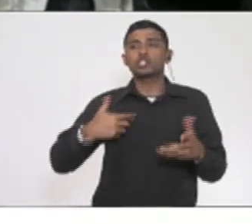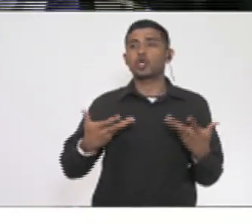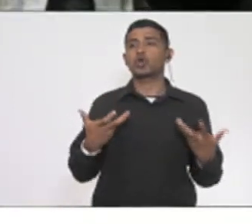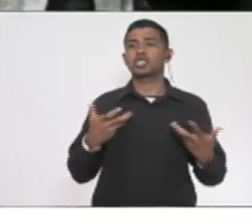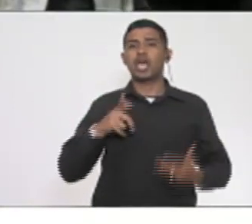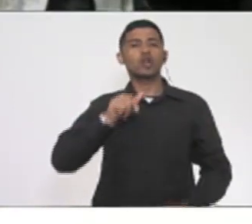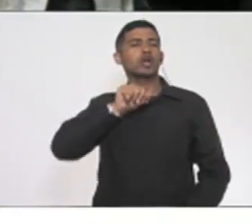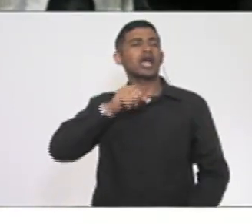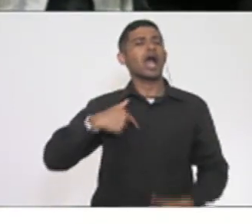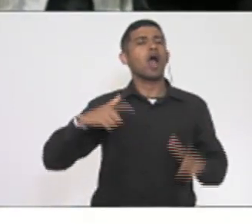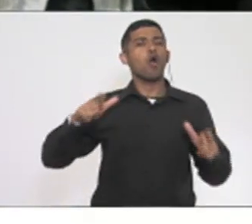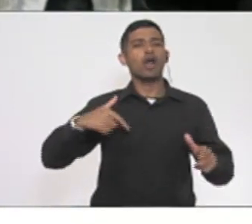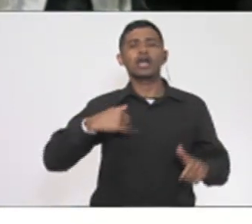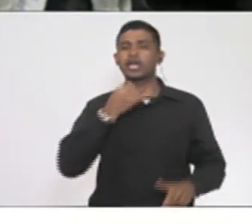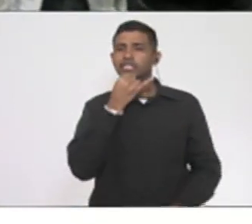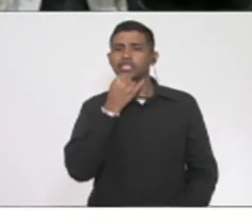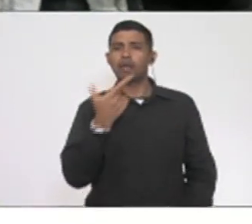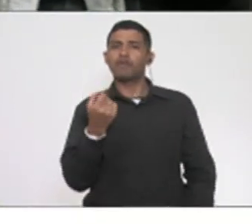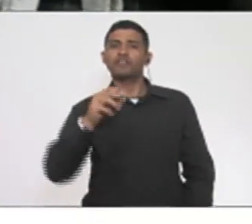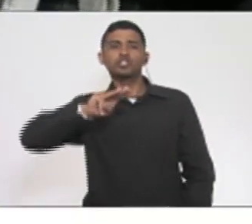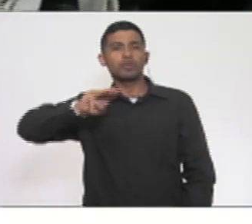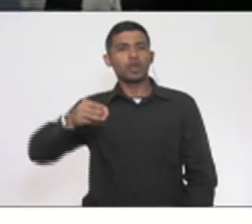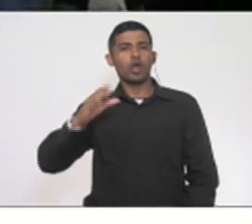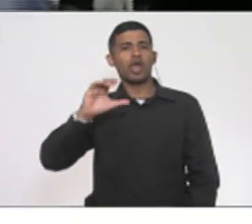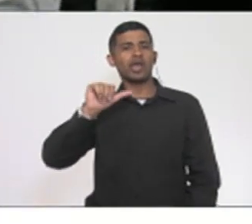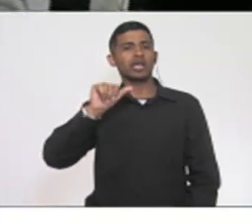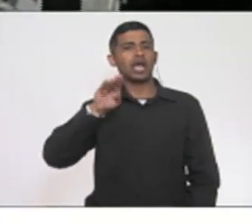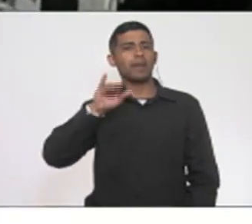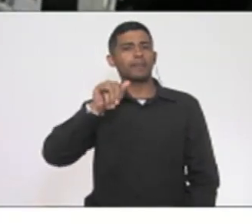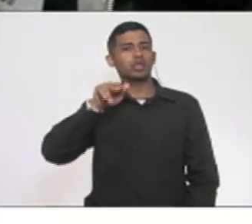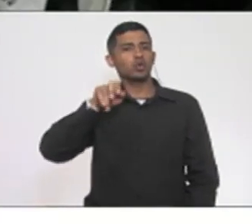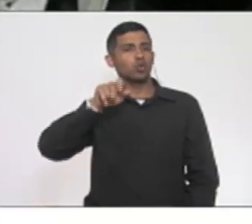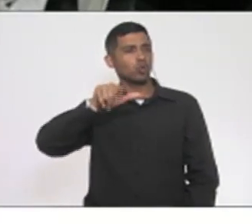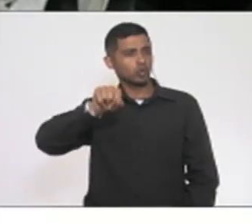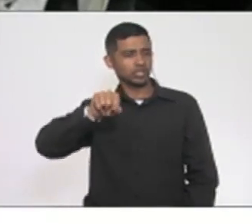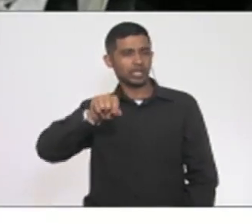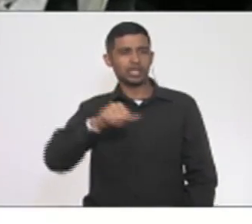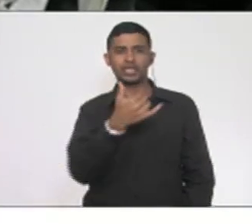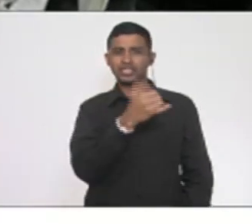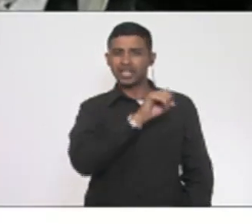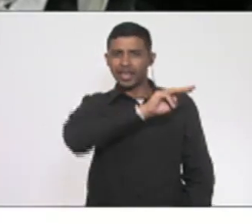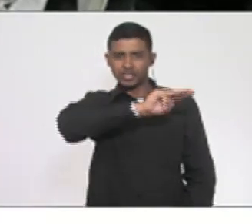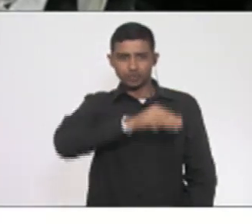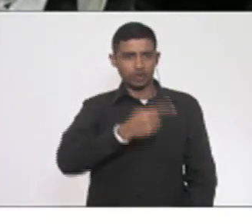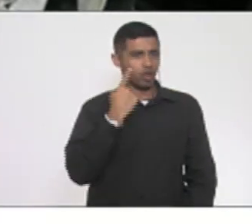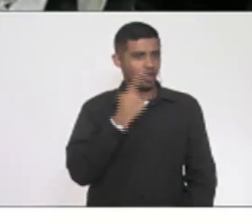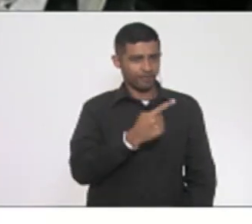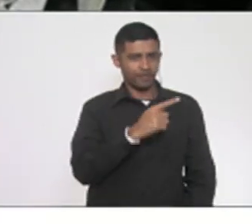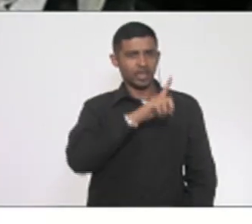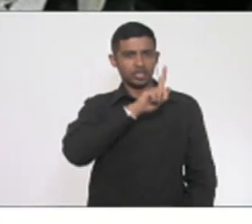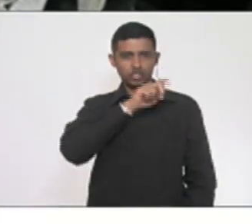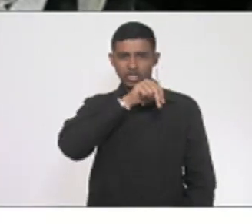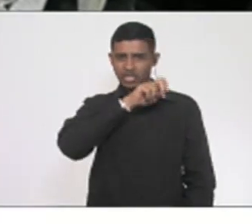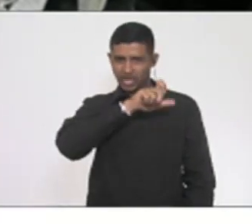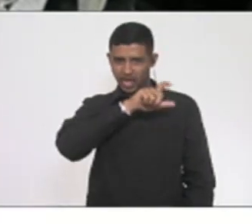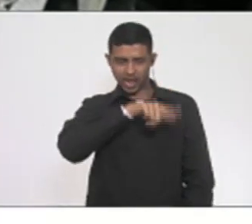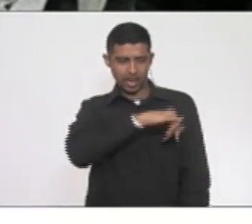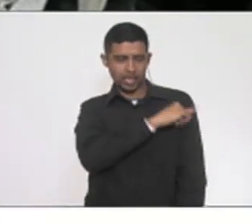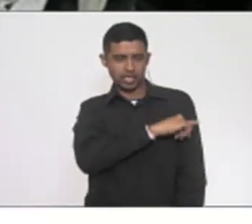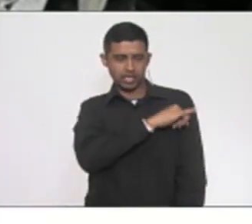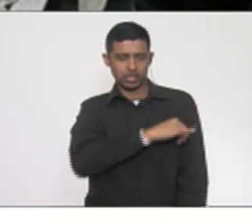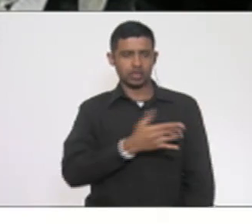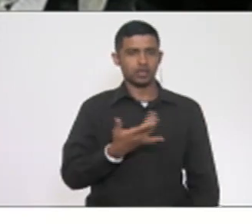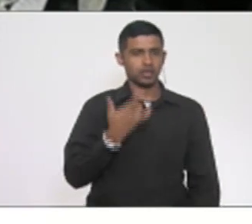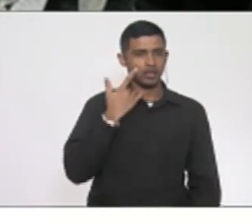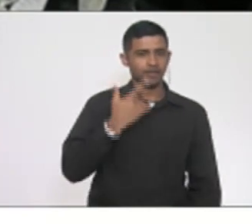dizer, eu quero 20 milhões em Cabiúnas, eu quero 10 milhões no terminal de GNL do Rio de Janeiro, eu quero não sei